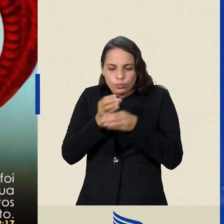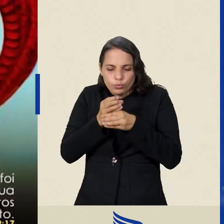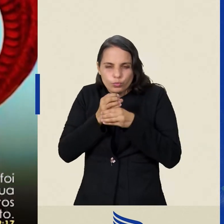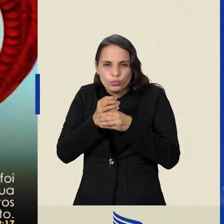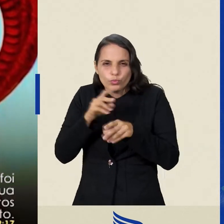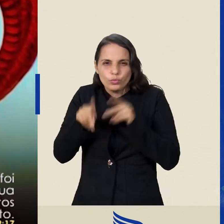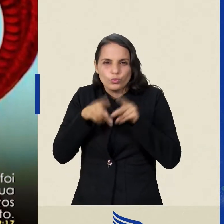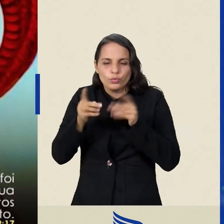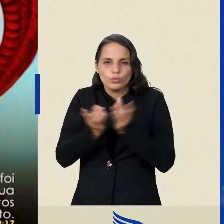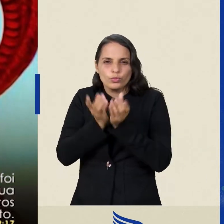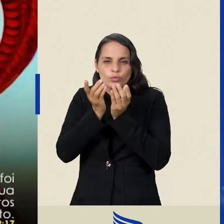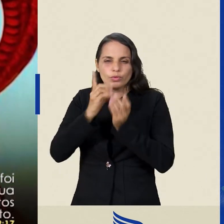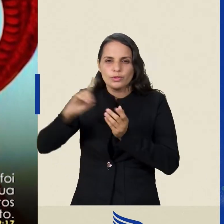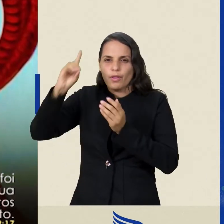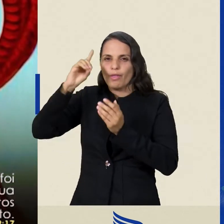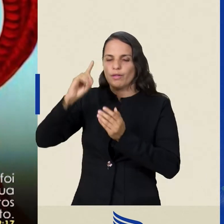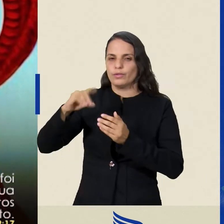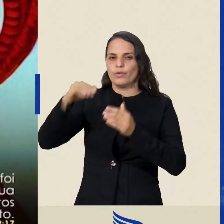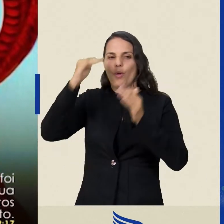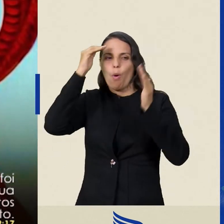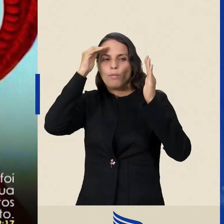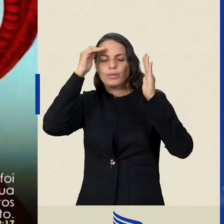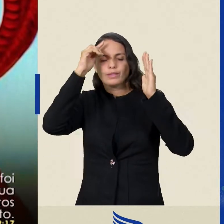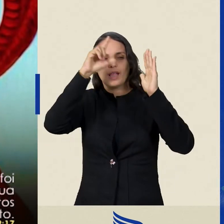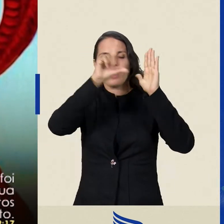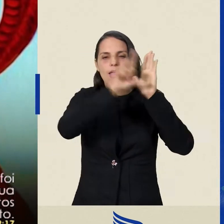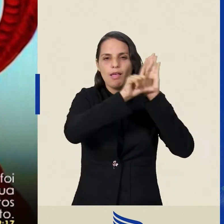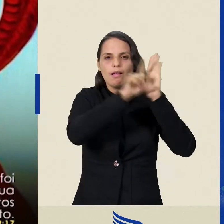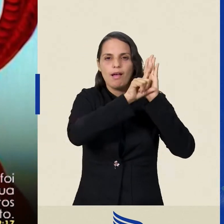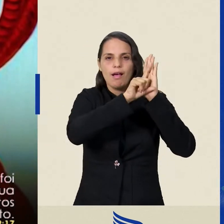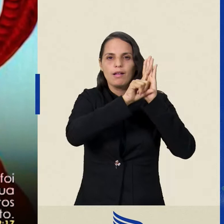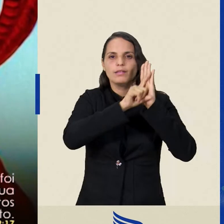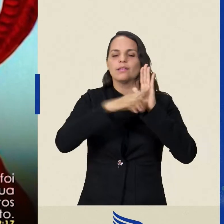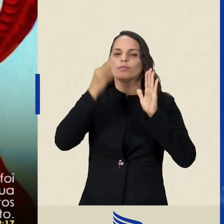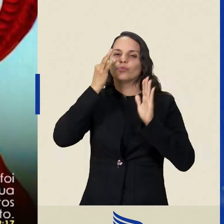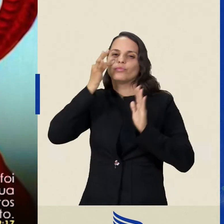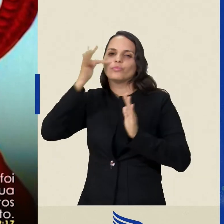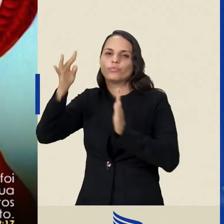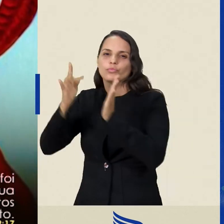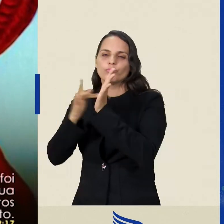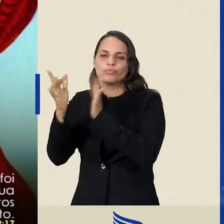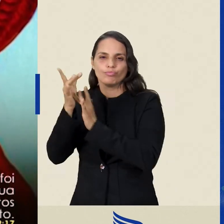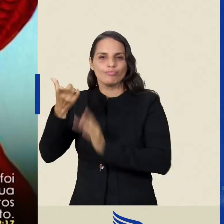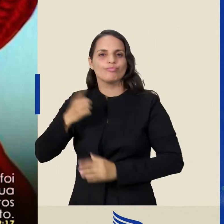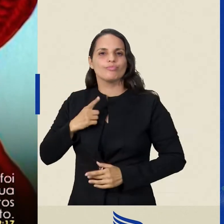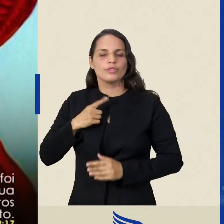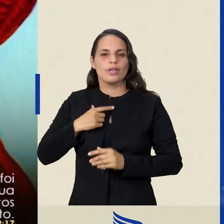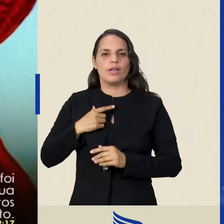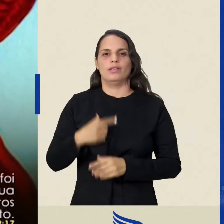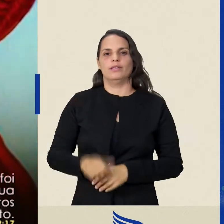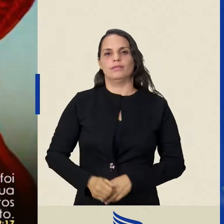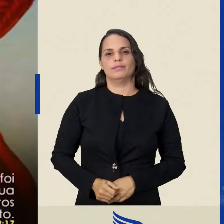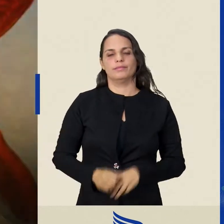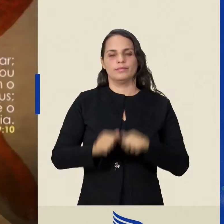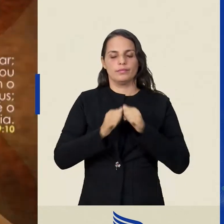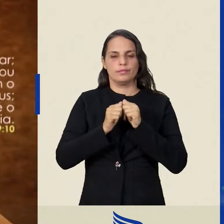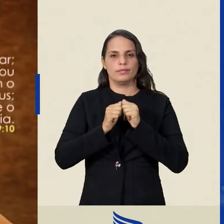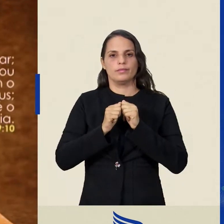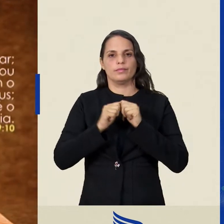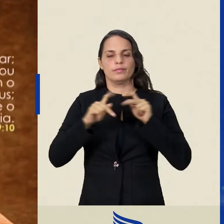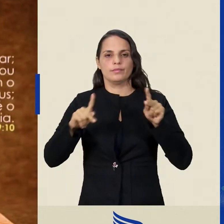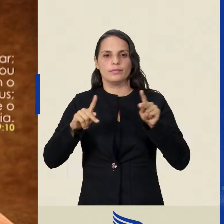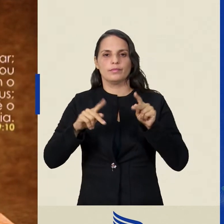semente, os que guardam os mandamentos de Deus e têm o testemunho de Jesus Cristo. Apocalipse 12,